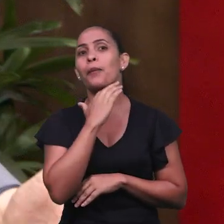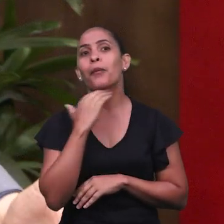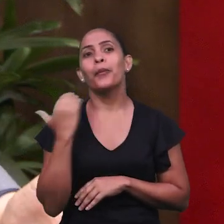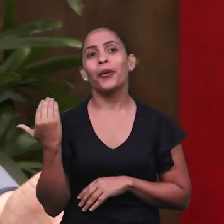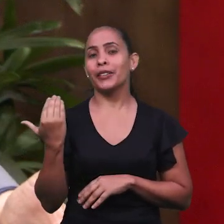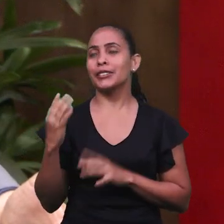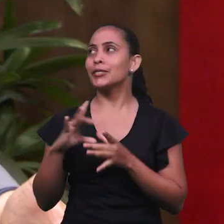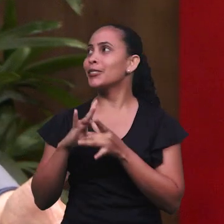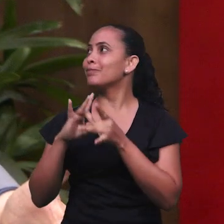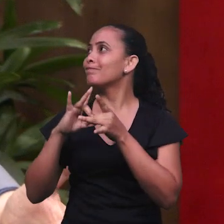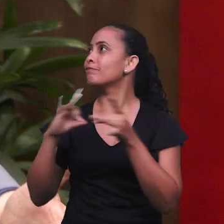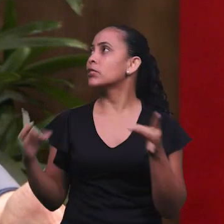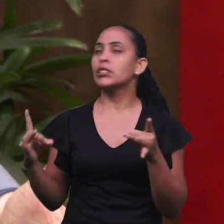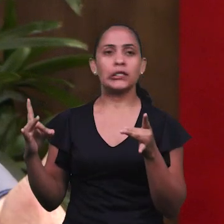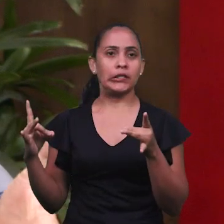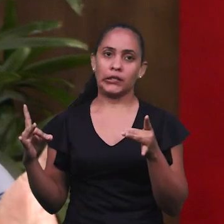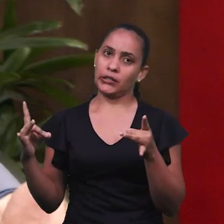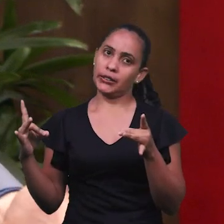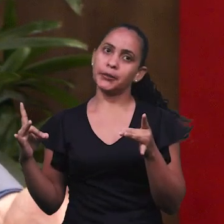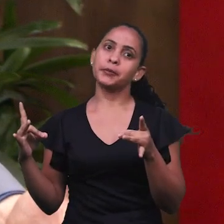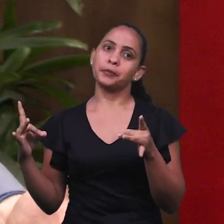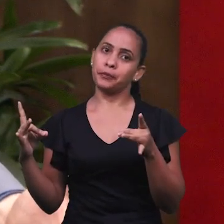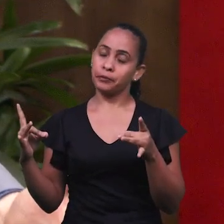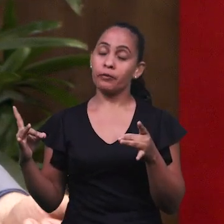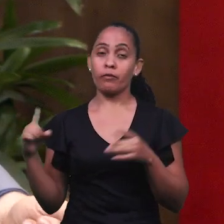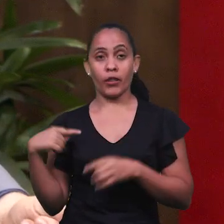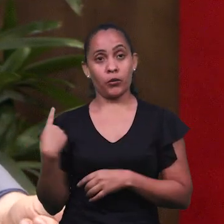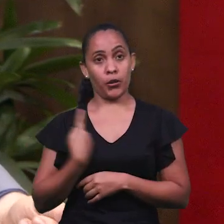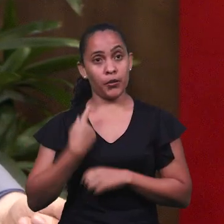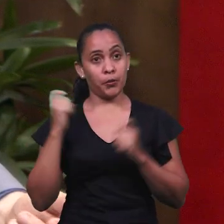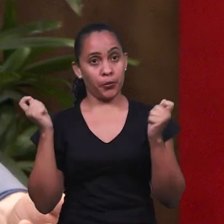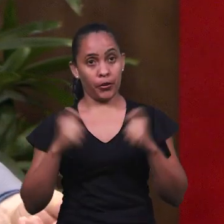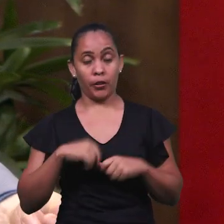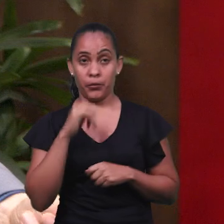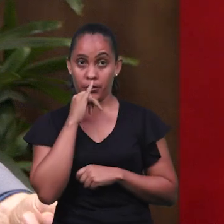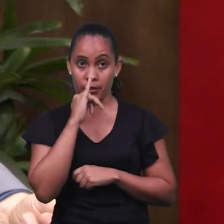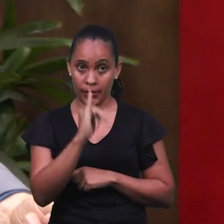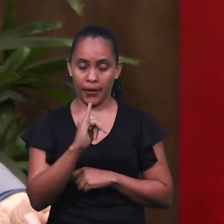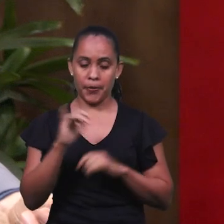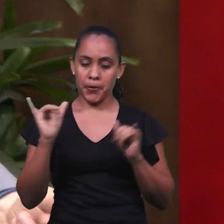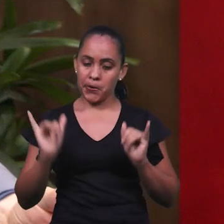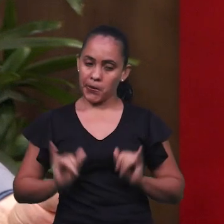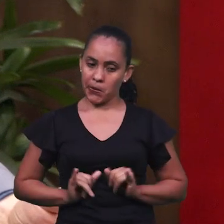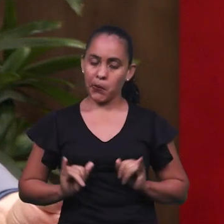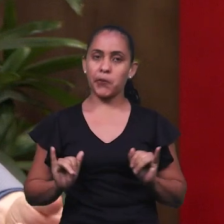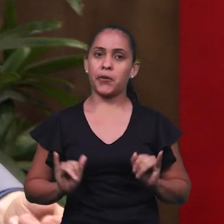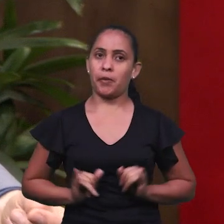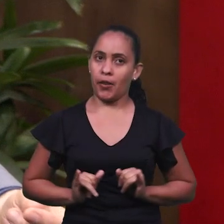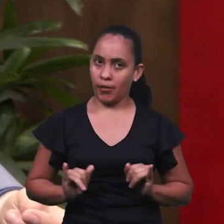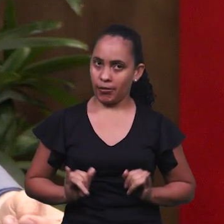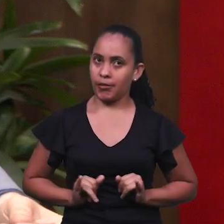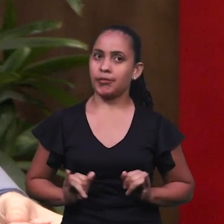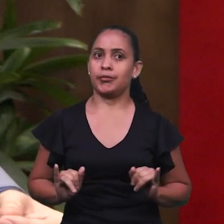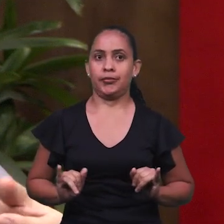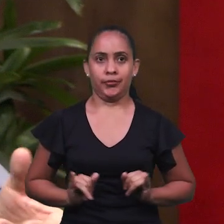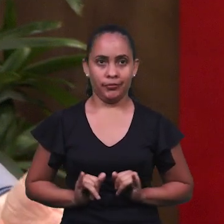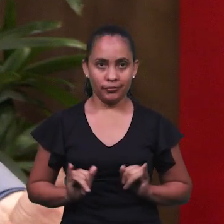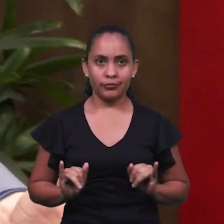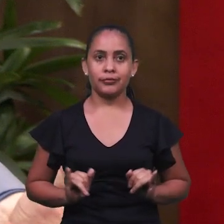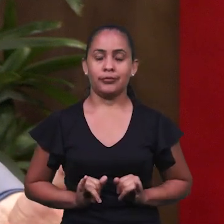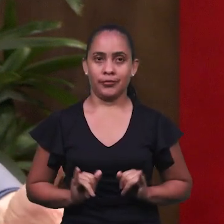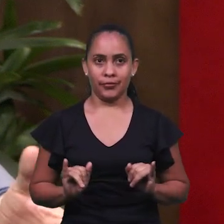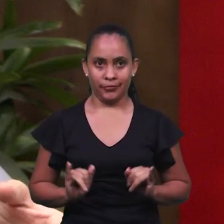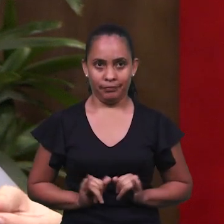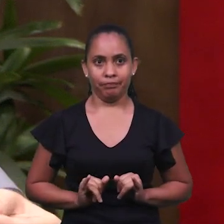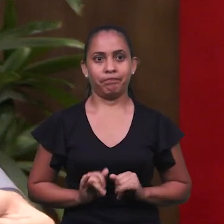perde aquela comunhão com Deus. Então nós podemos dizer que o sofrimento, né, essa